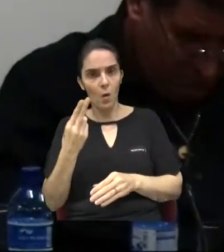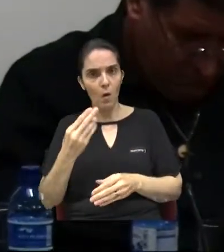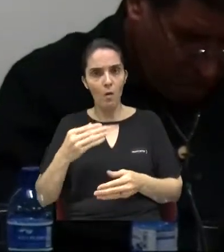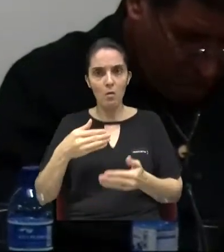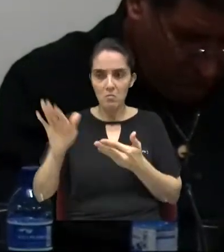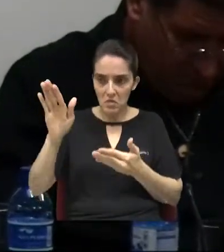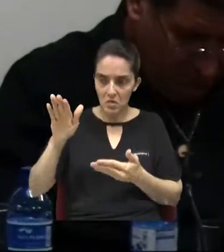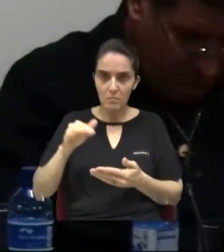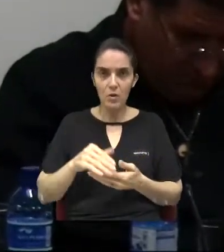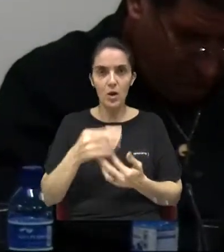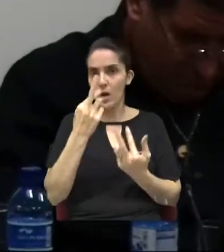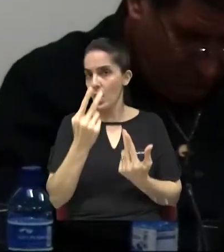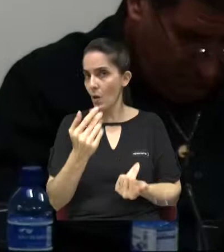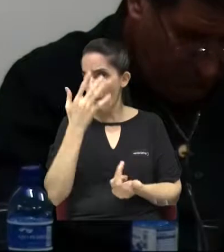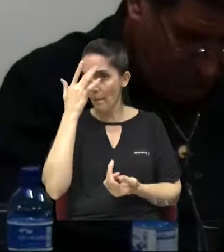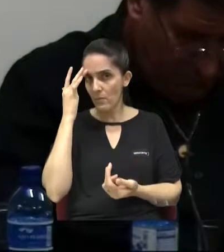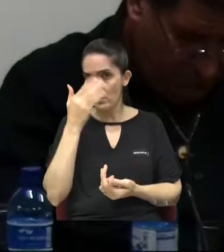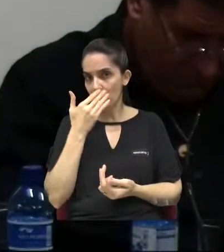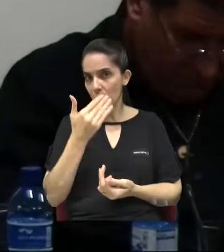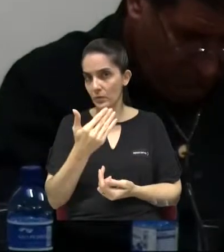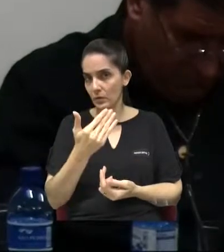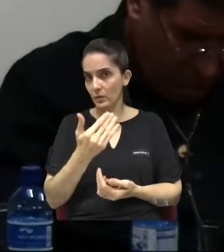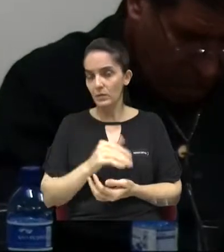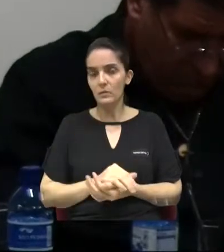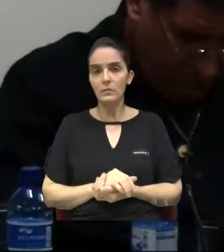como pede aqui o denunciante,